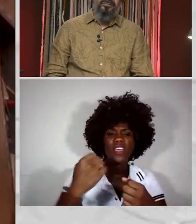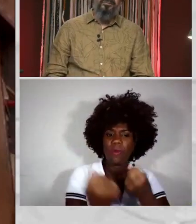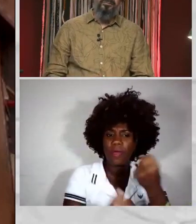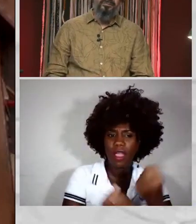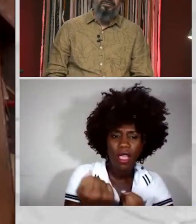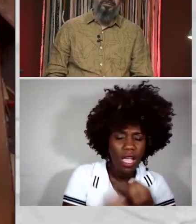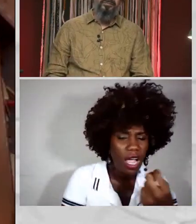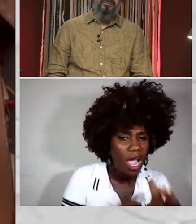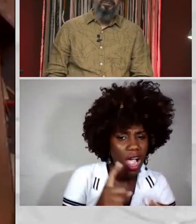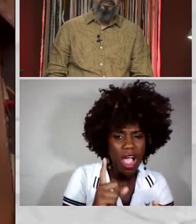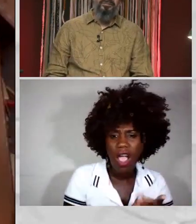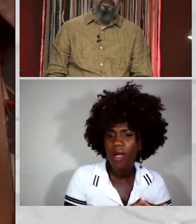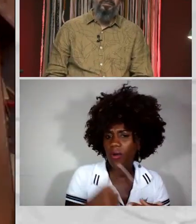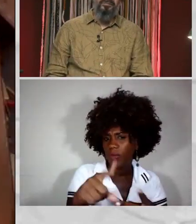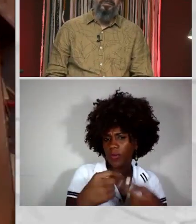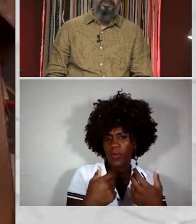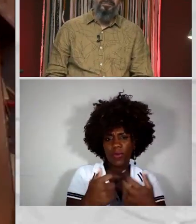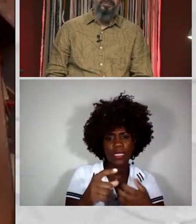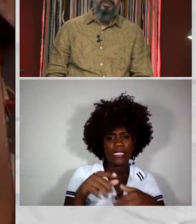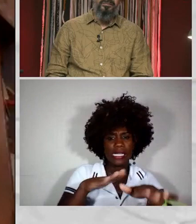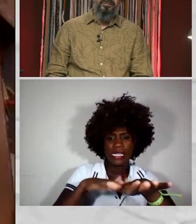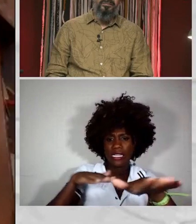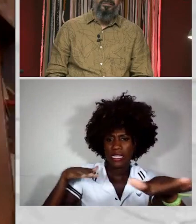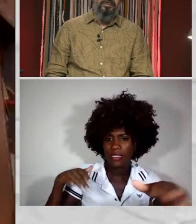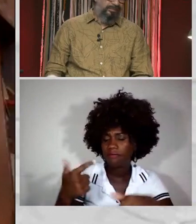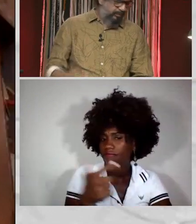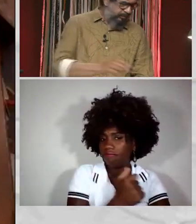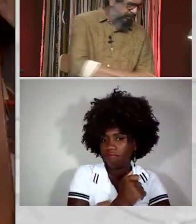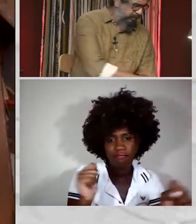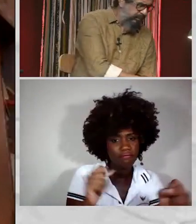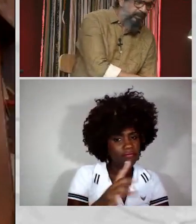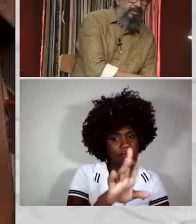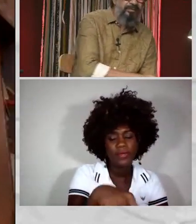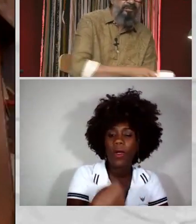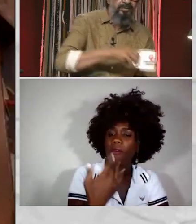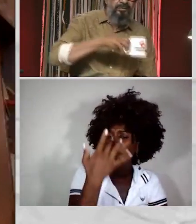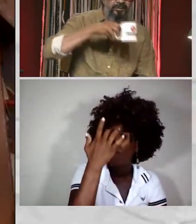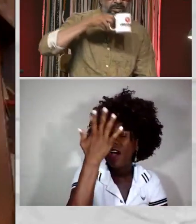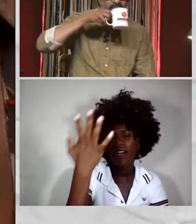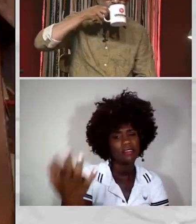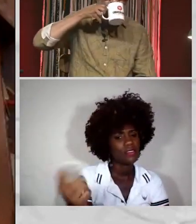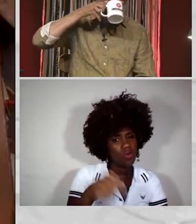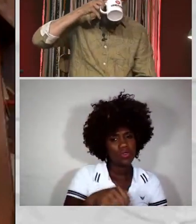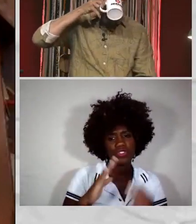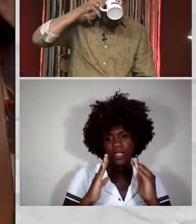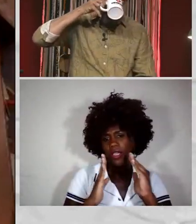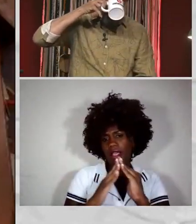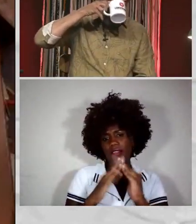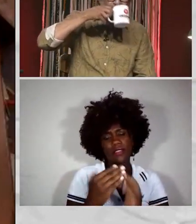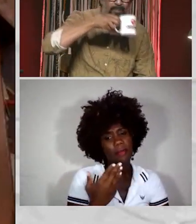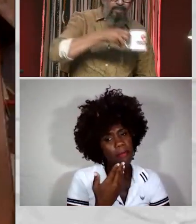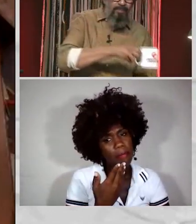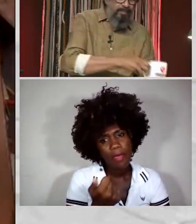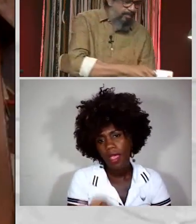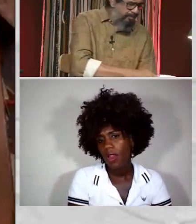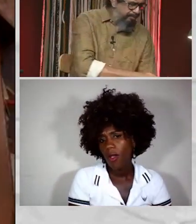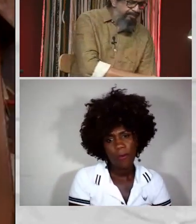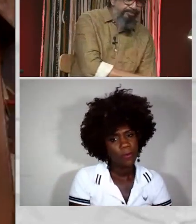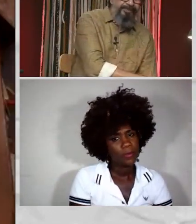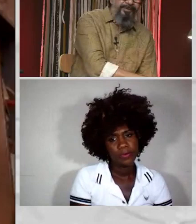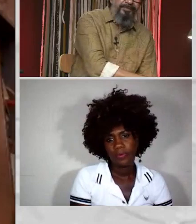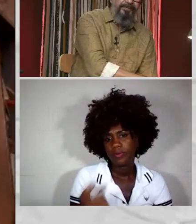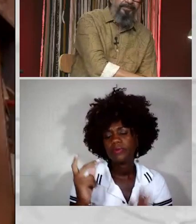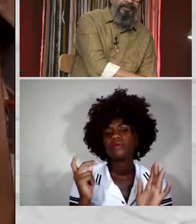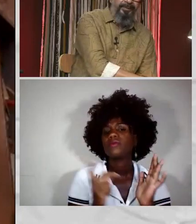não pegar trânsito. Essa facilidade de farm, de essa facilidade,